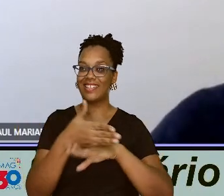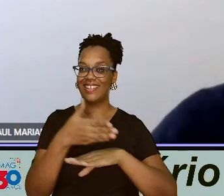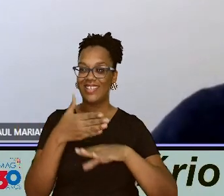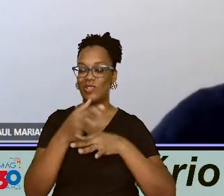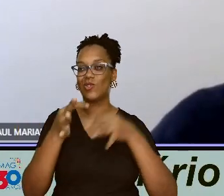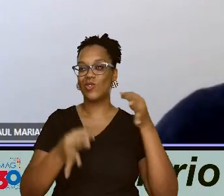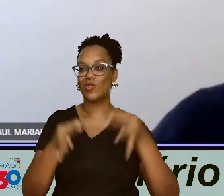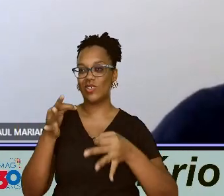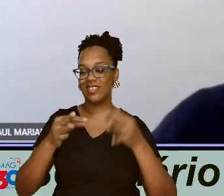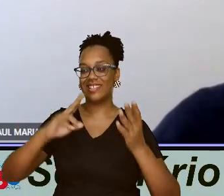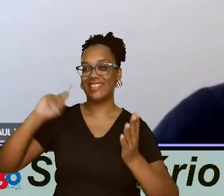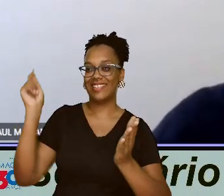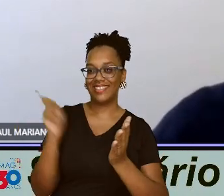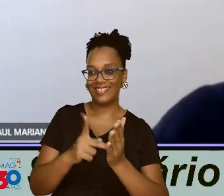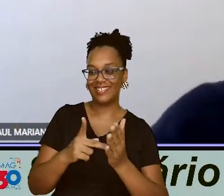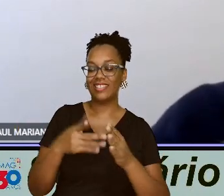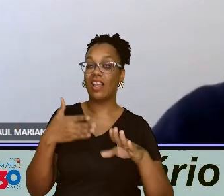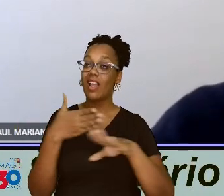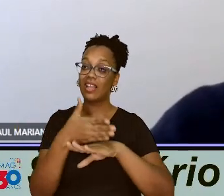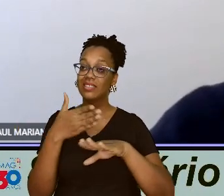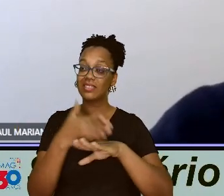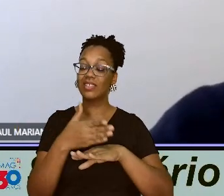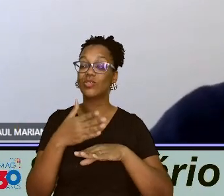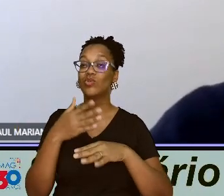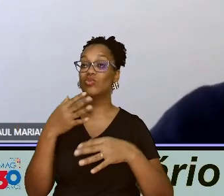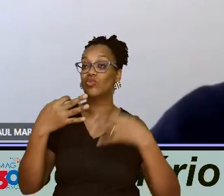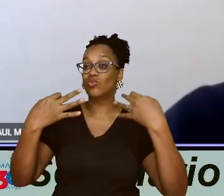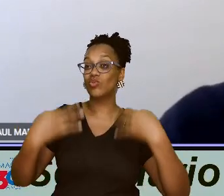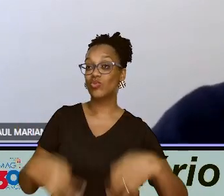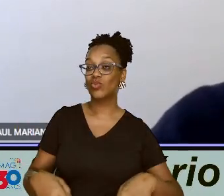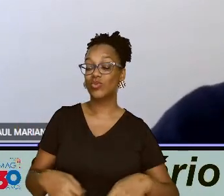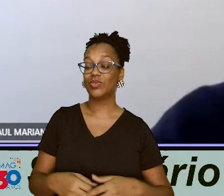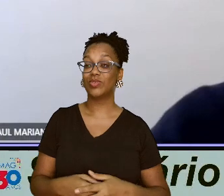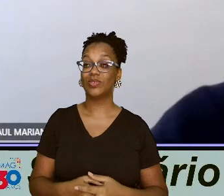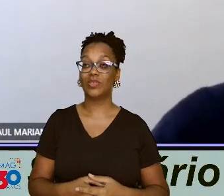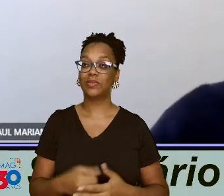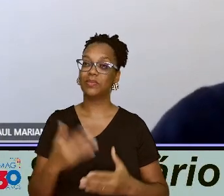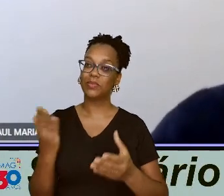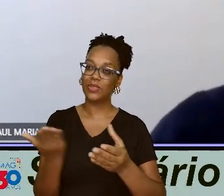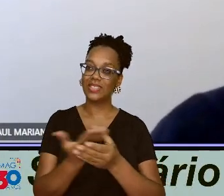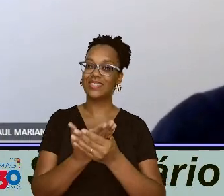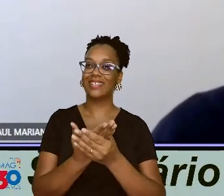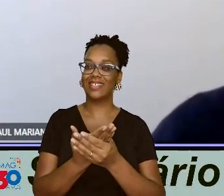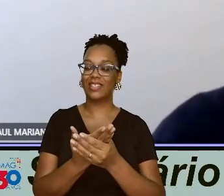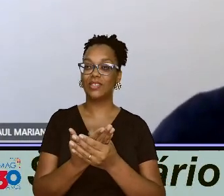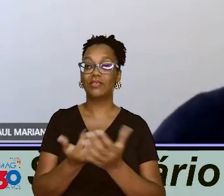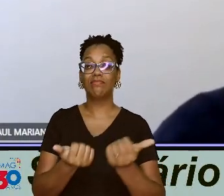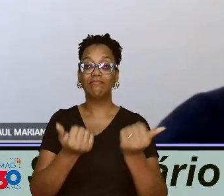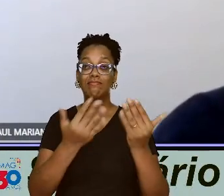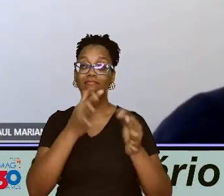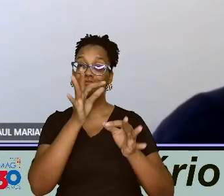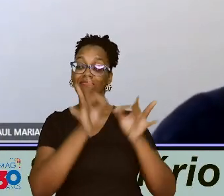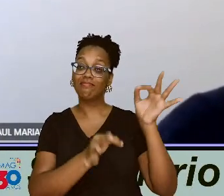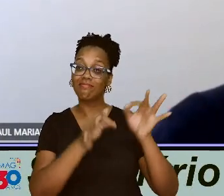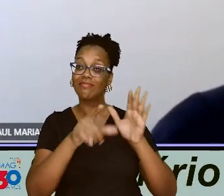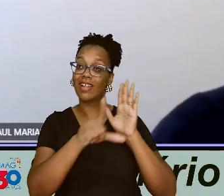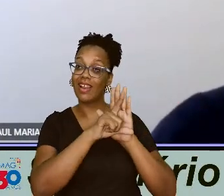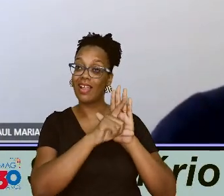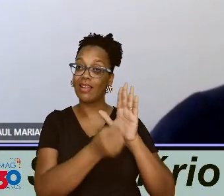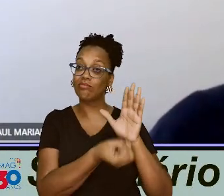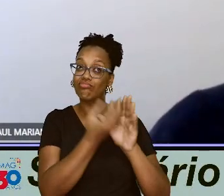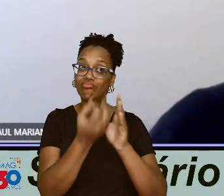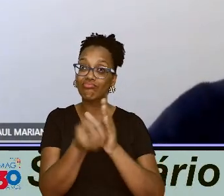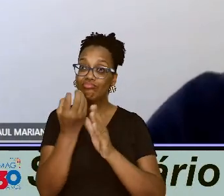justiça efetiva, do acesso à ordem jurídica justa, do processo, aos legisladores também, que, em última análise, são os